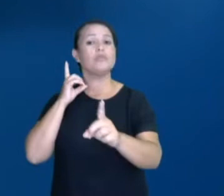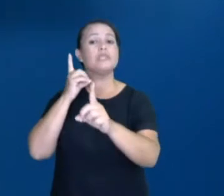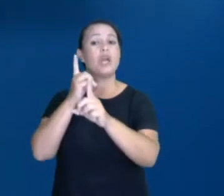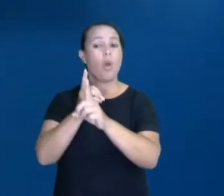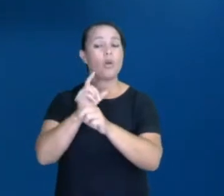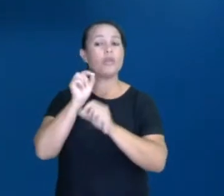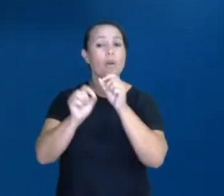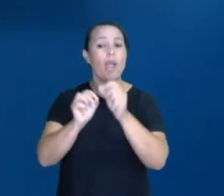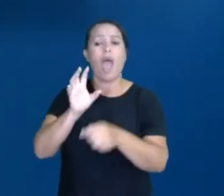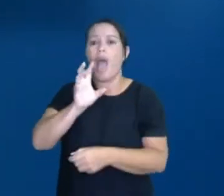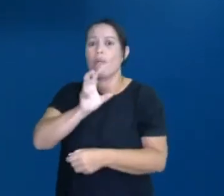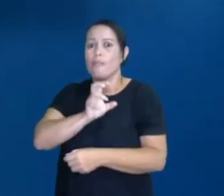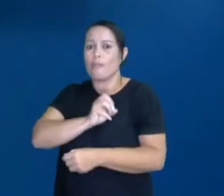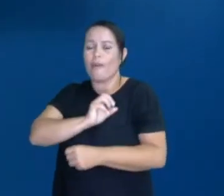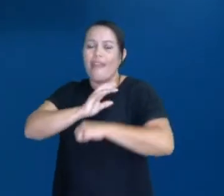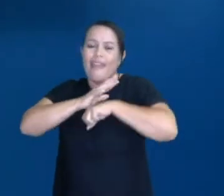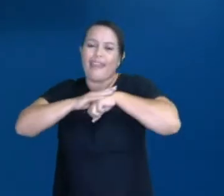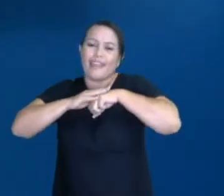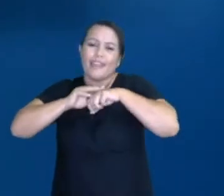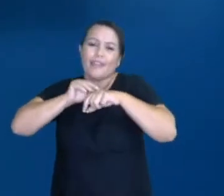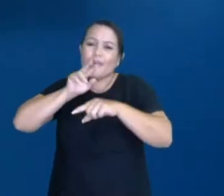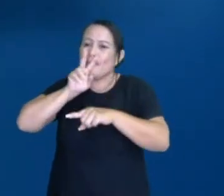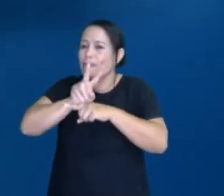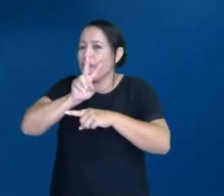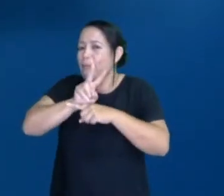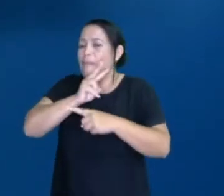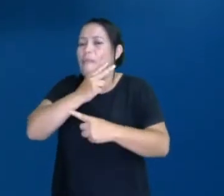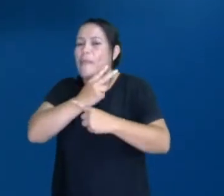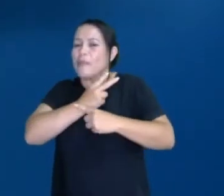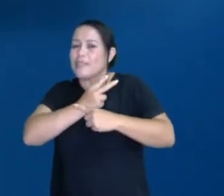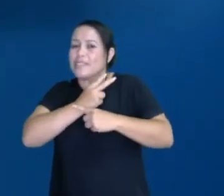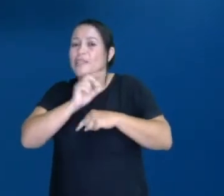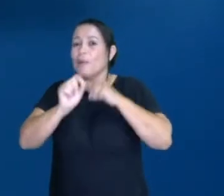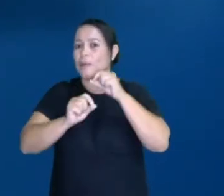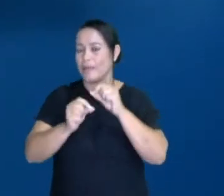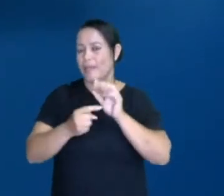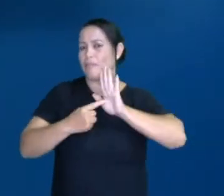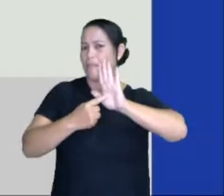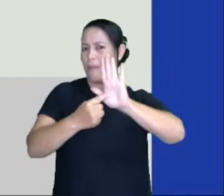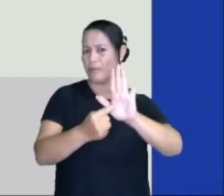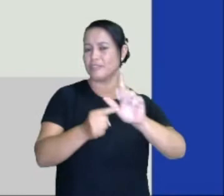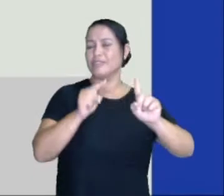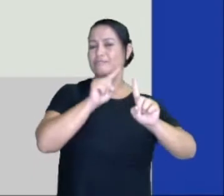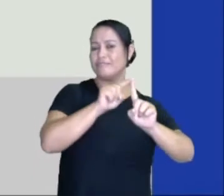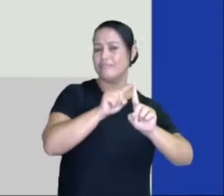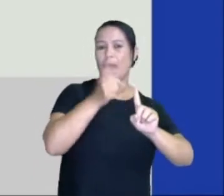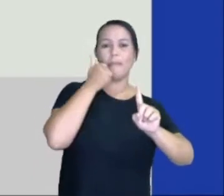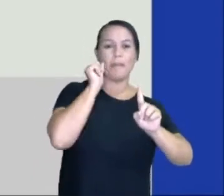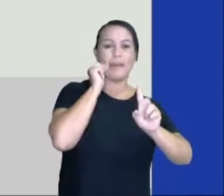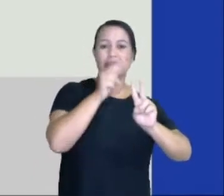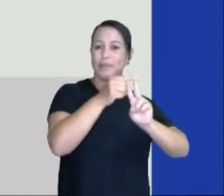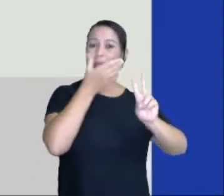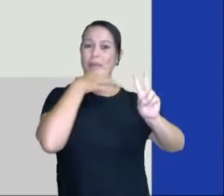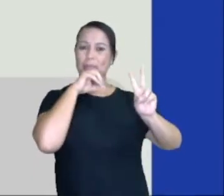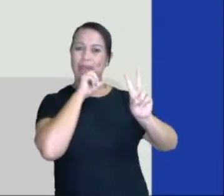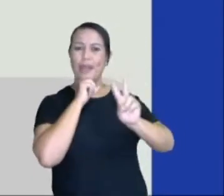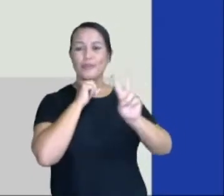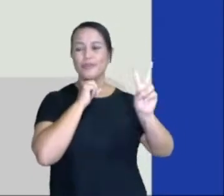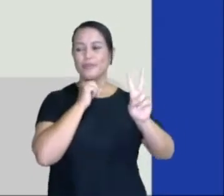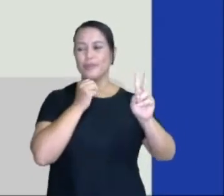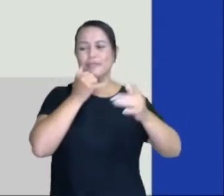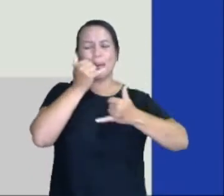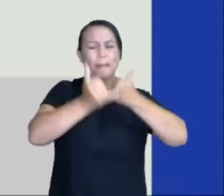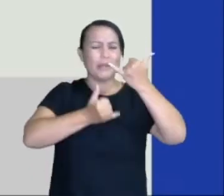amor, carinho e proteção. Então, na primeira imagem, a tia traz aí o papai e a mamãe brincando